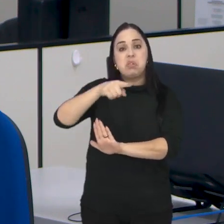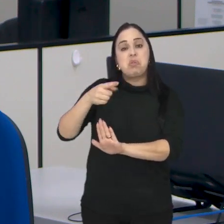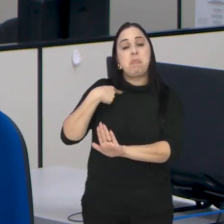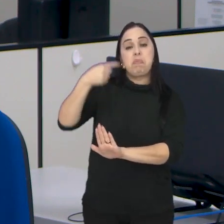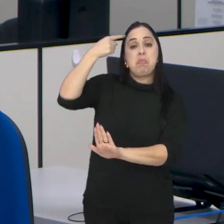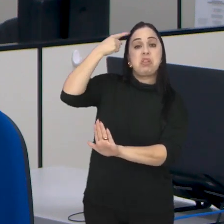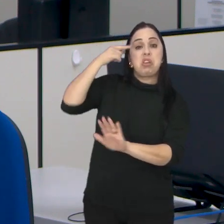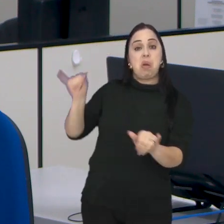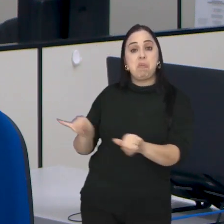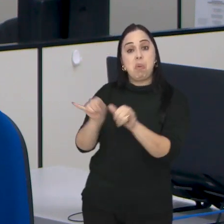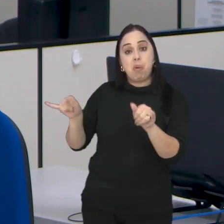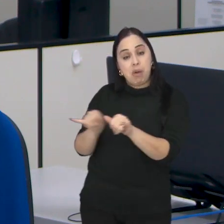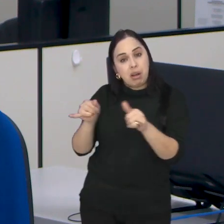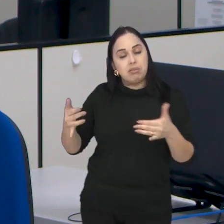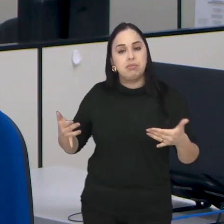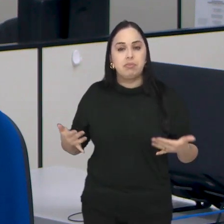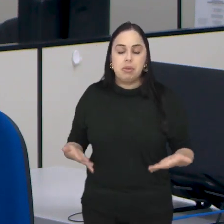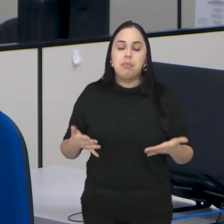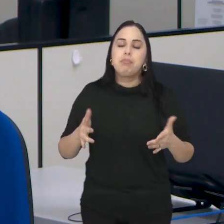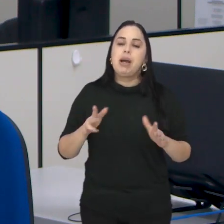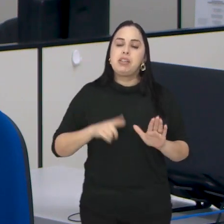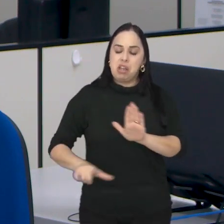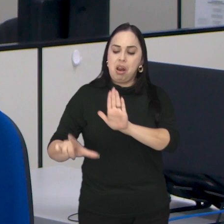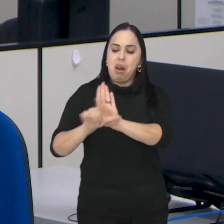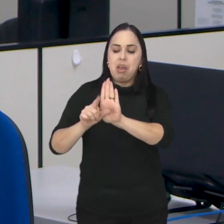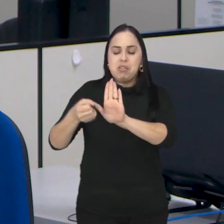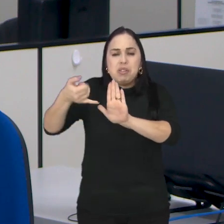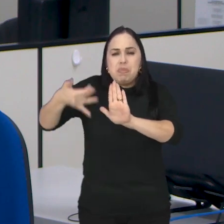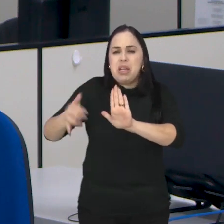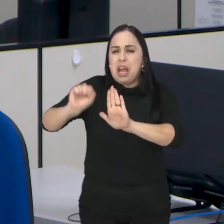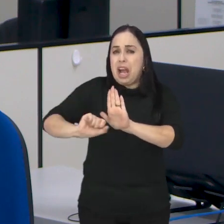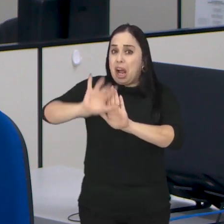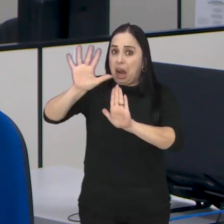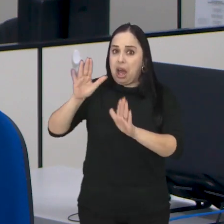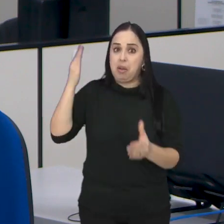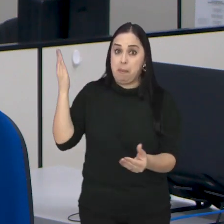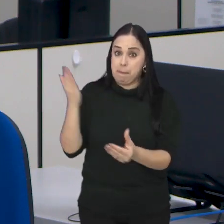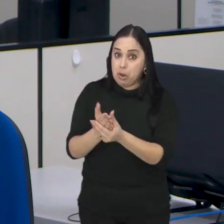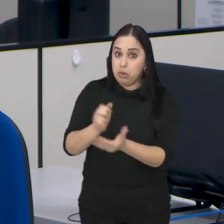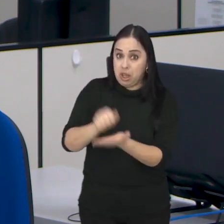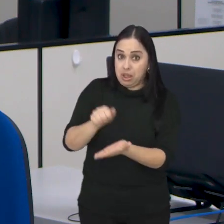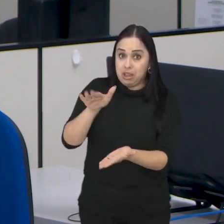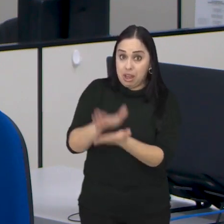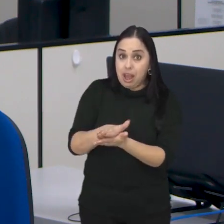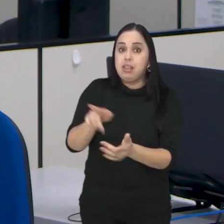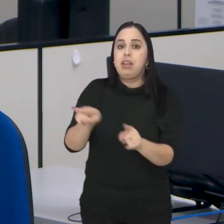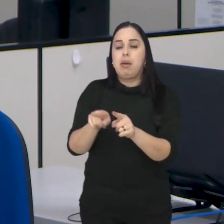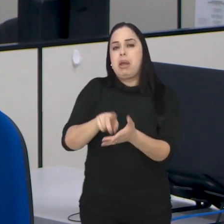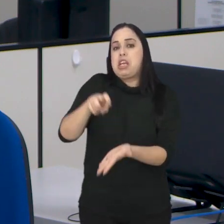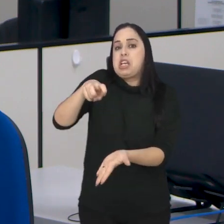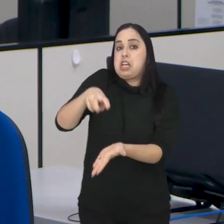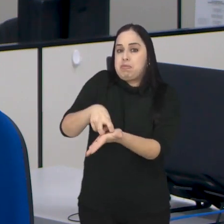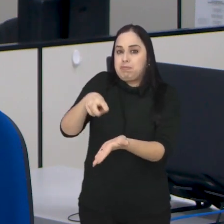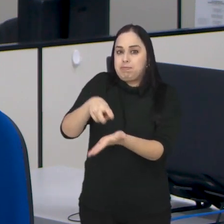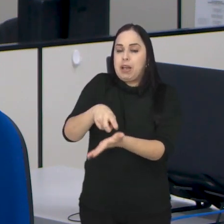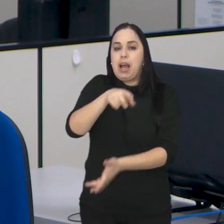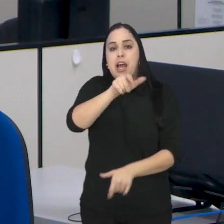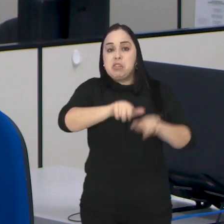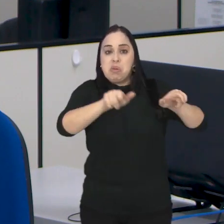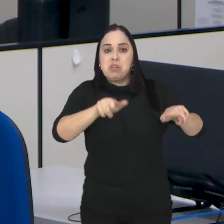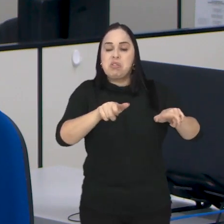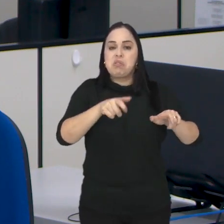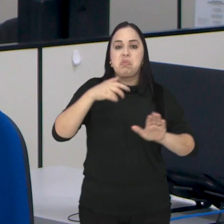levada a sério pelos motoristas. Mesmo com leis claras, multas e outras penalidades, muitos